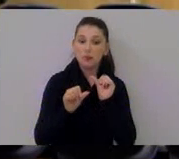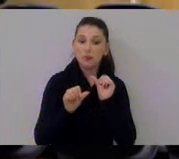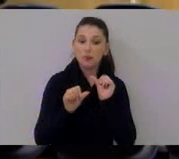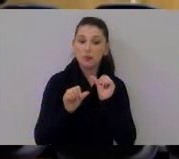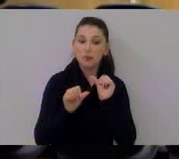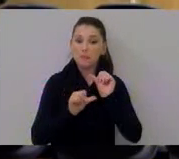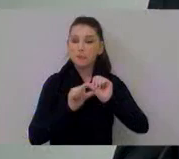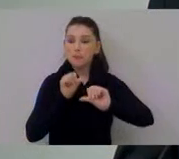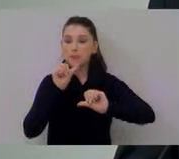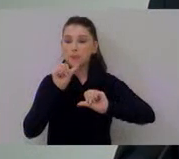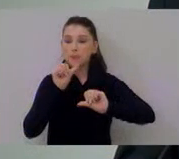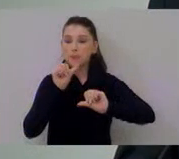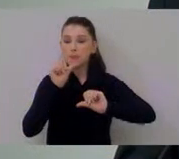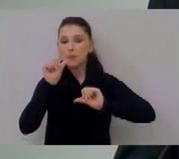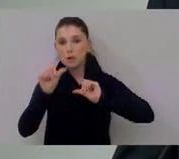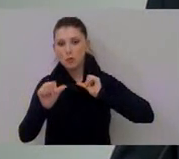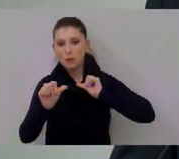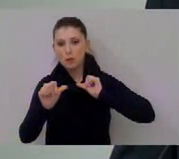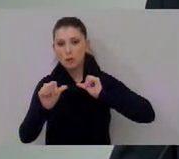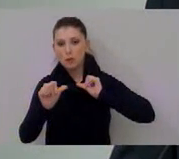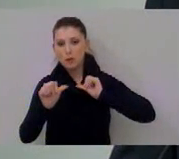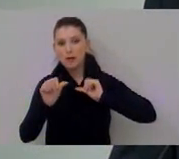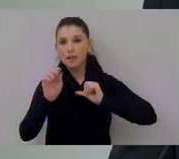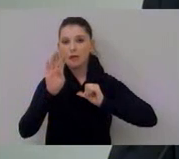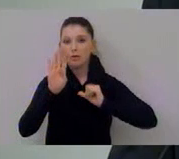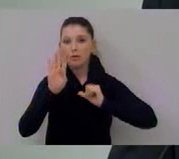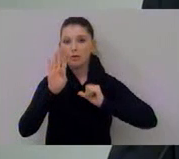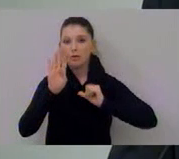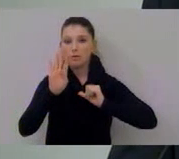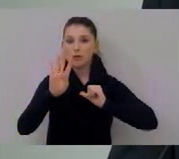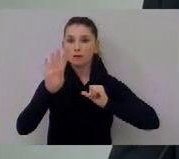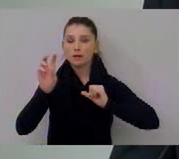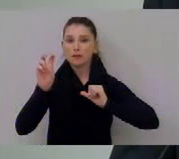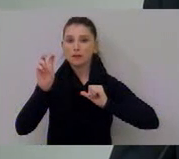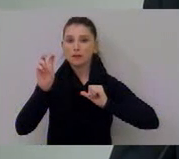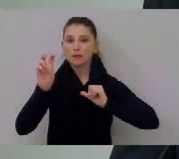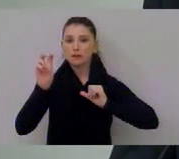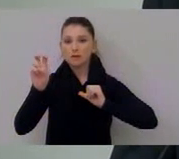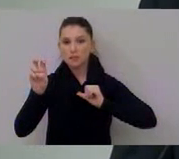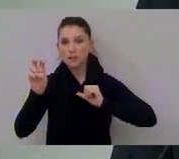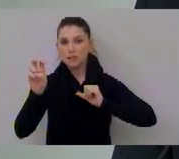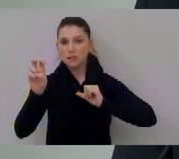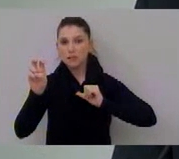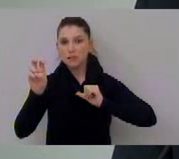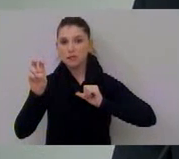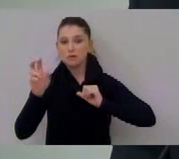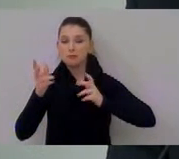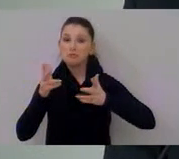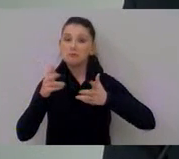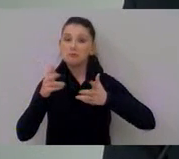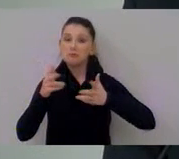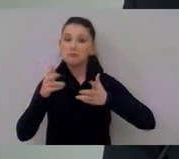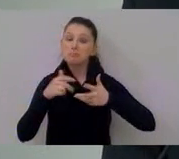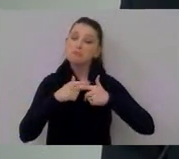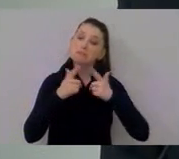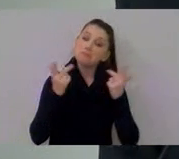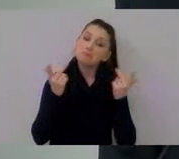da 445 com a Jorge Lacerda, mas até o momento, pelo